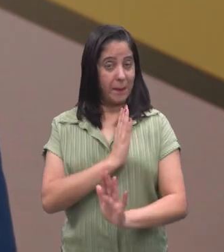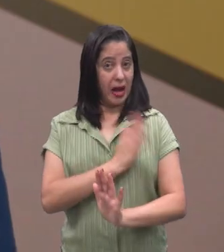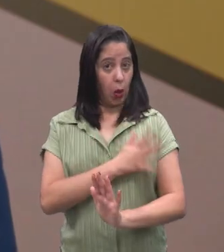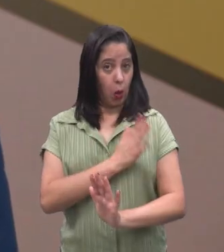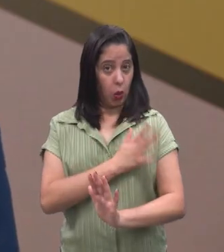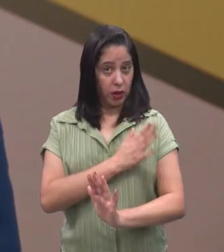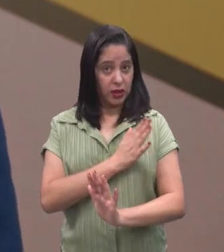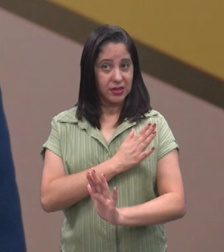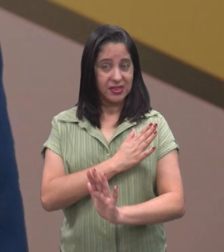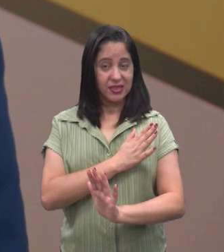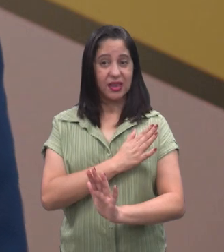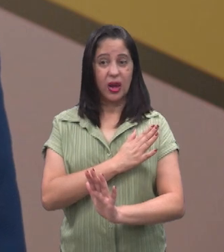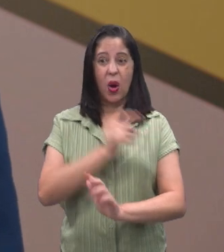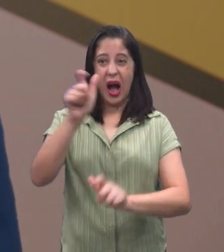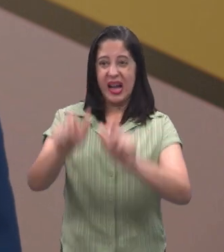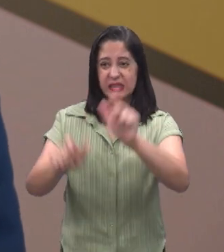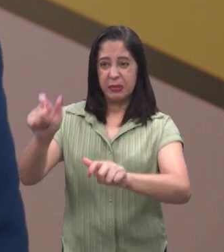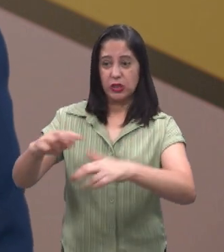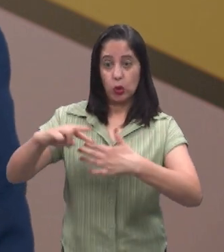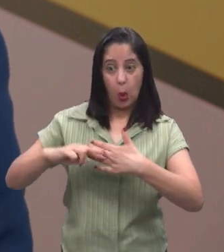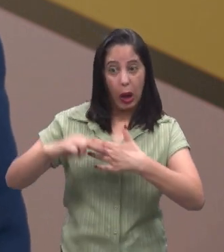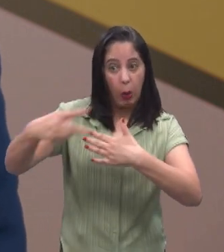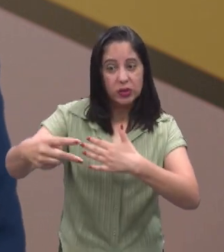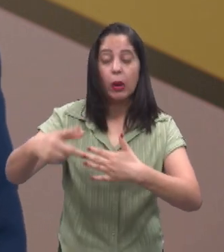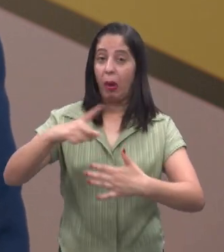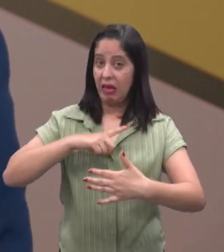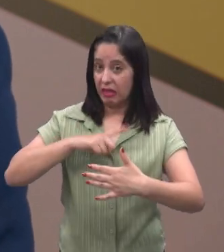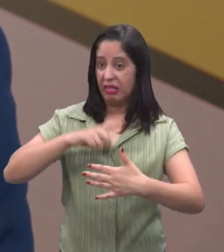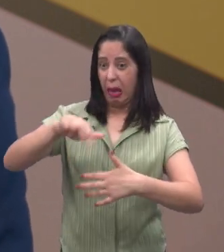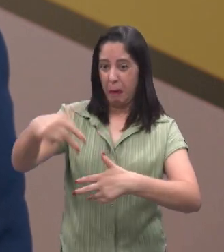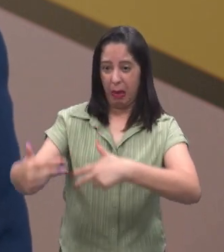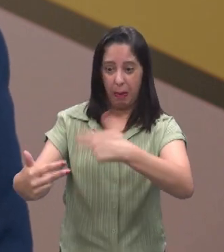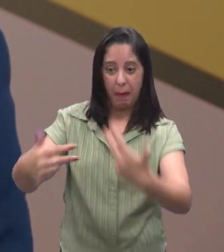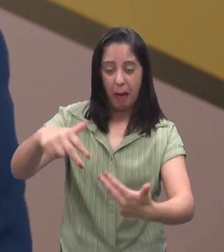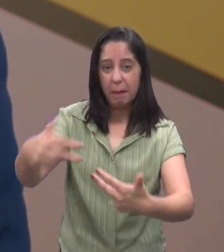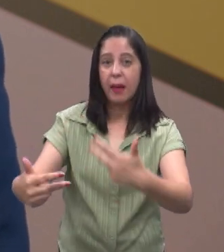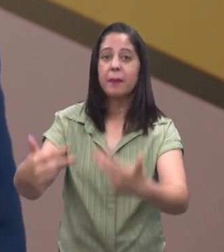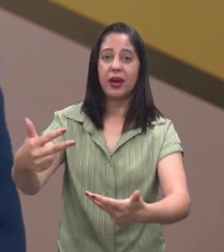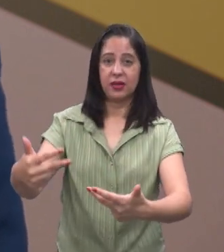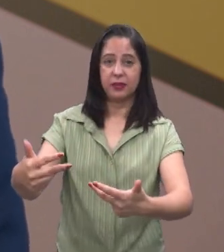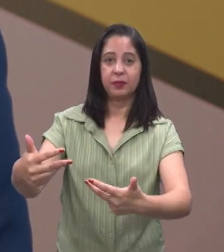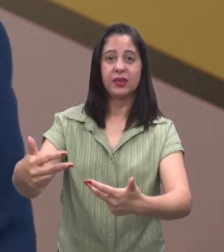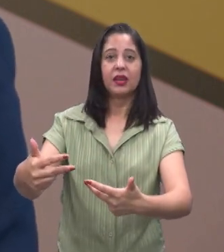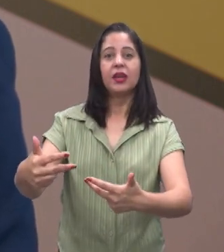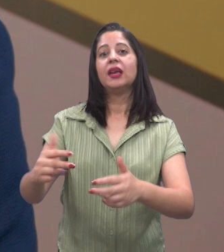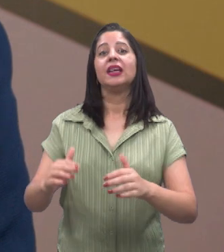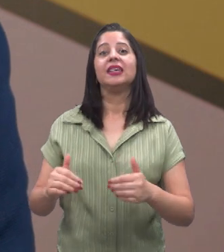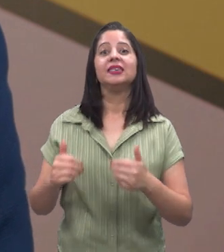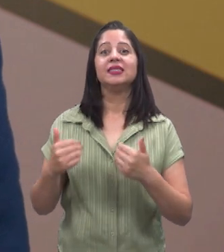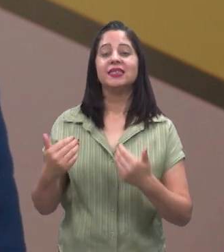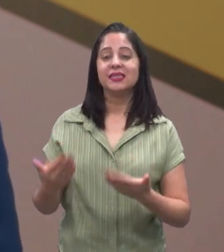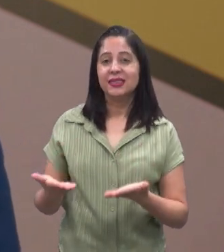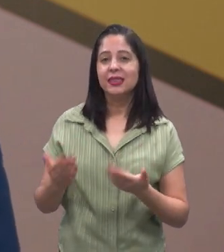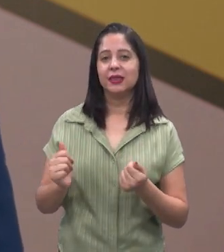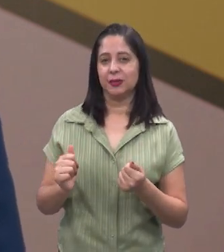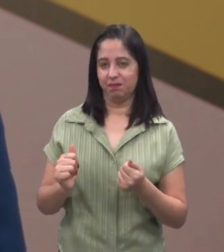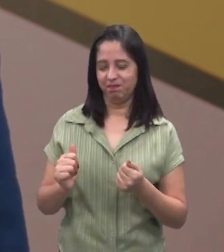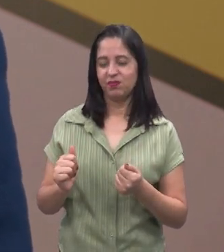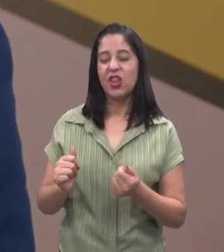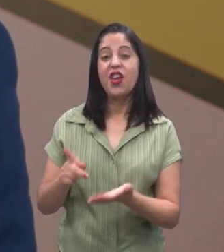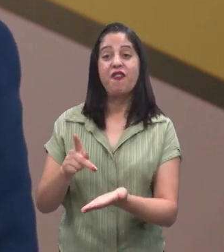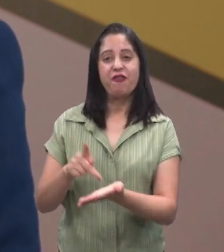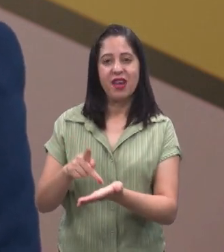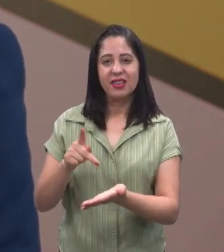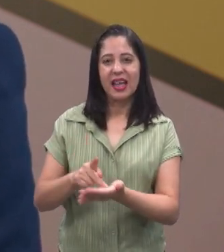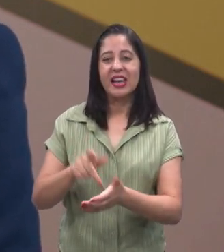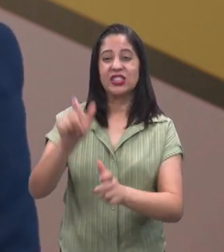são a principal causa de morte e de sequelas na humanidade. E isso já acontece há muitos anos. E as condições que fazem